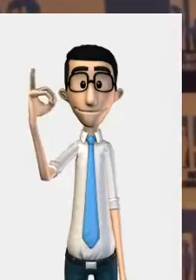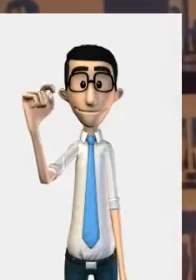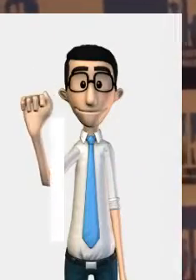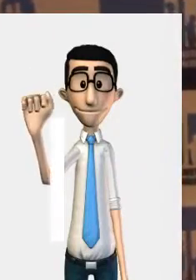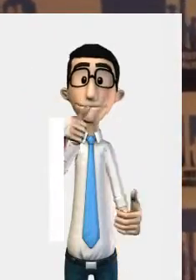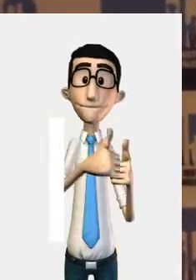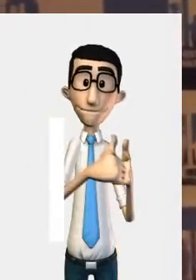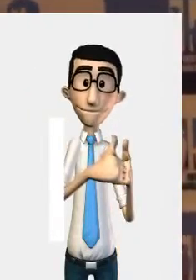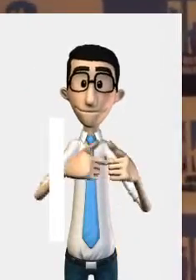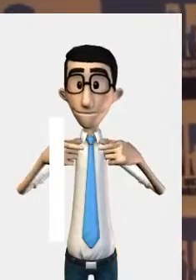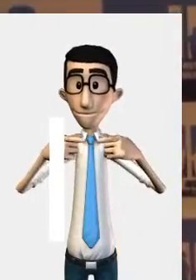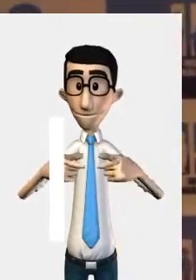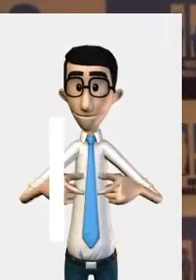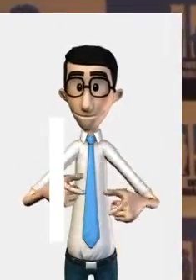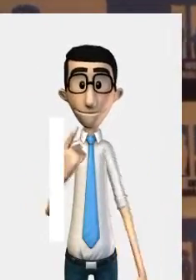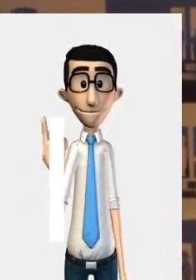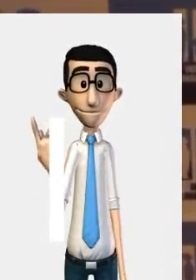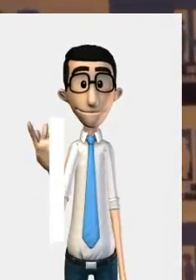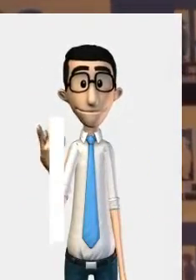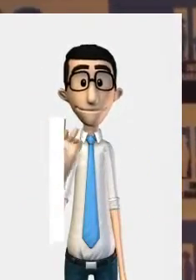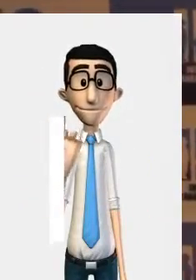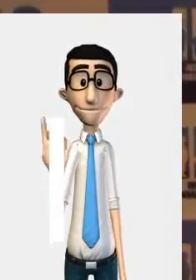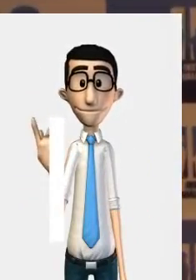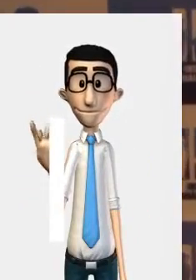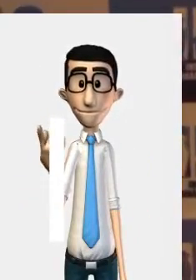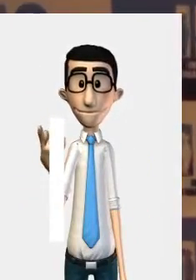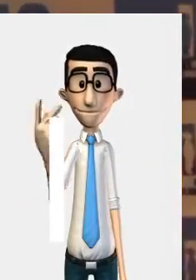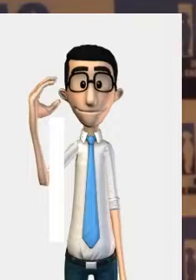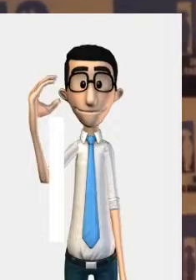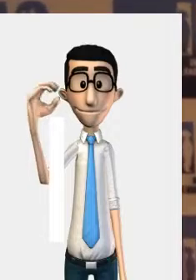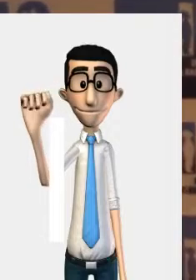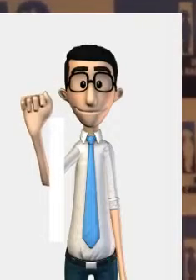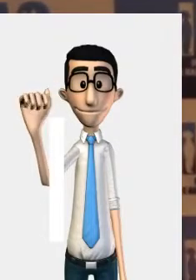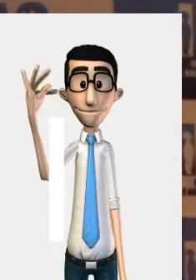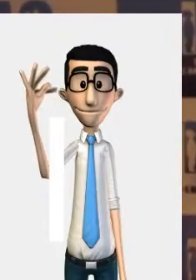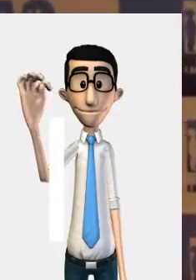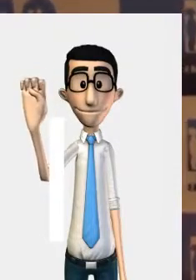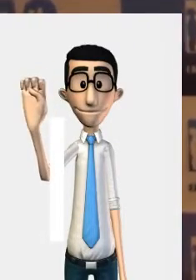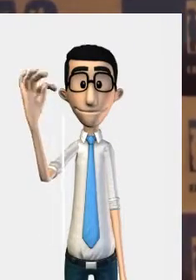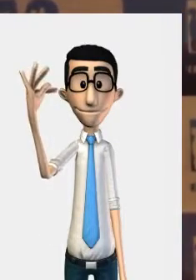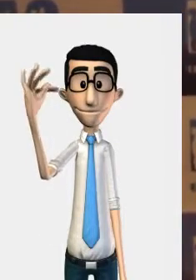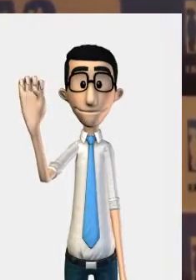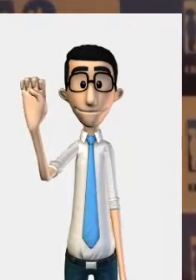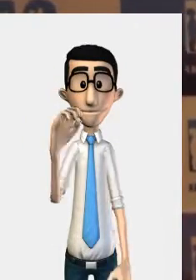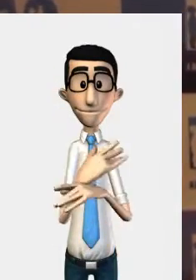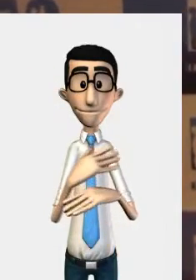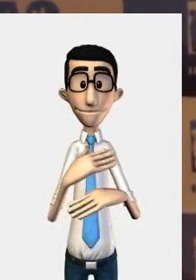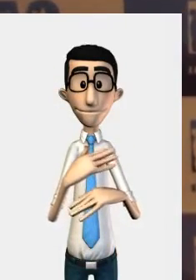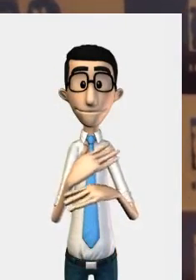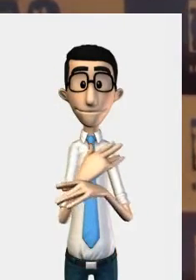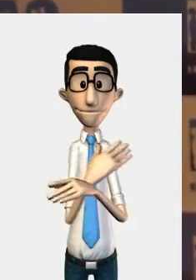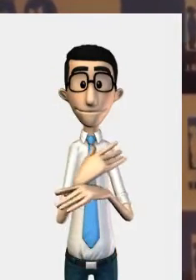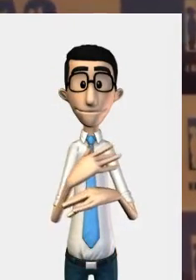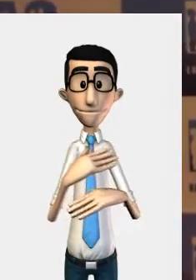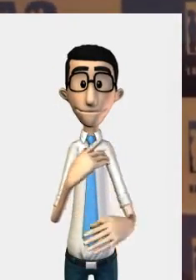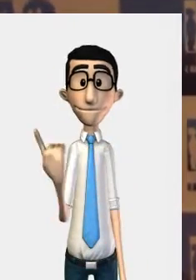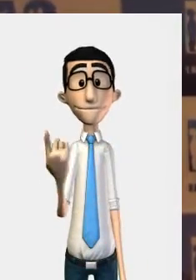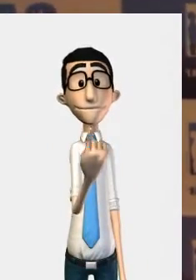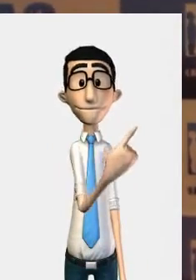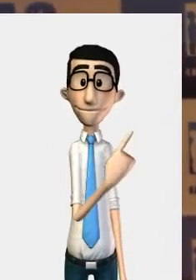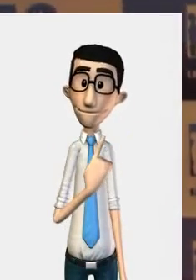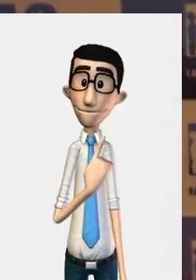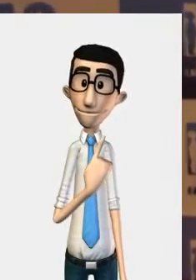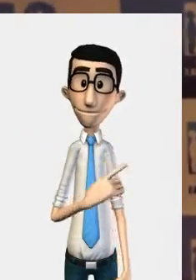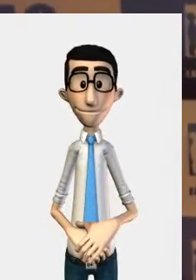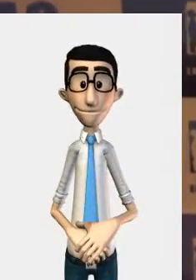Oi pessoal, tudo bem? Bom, a gente está aqui hoje para falar sobre terapia ABA, também chamada de intervenção ABA. E hoje a